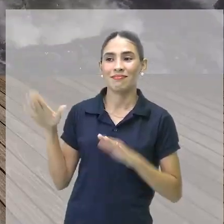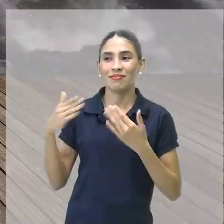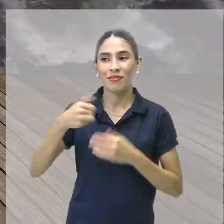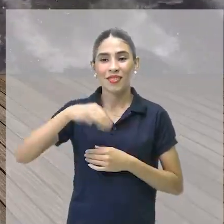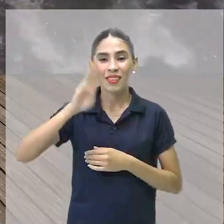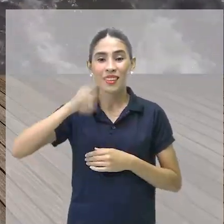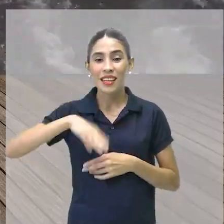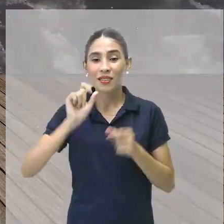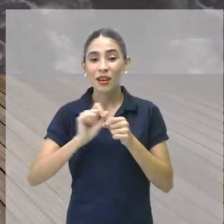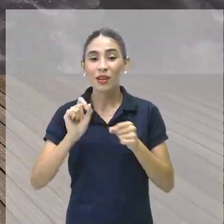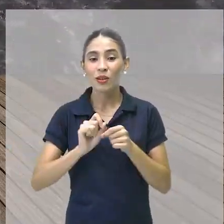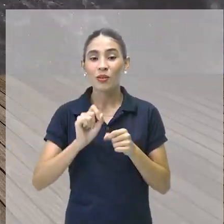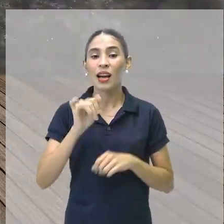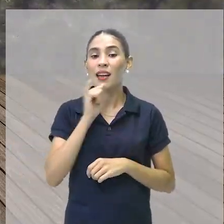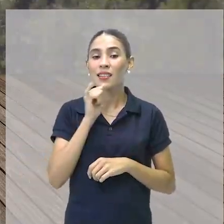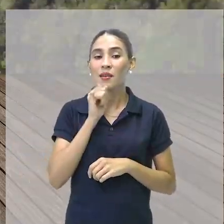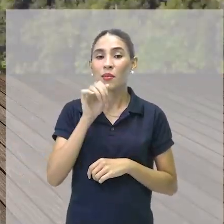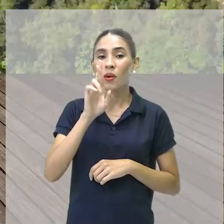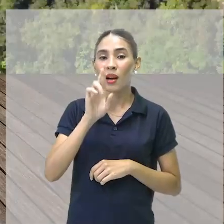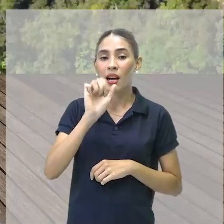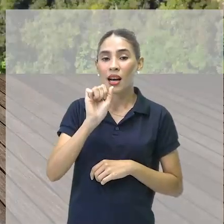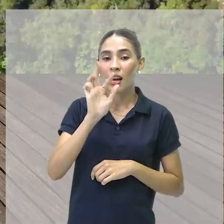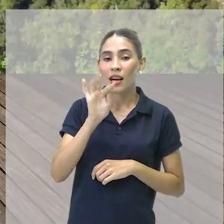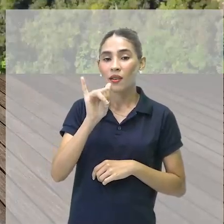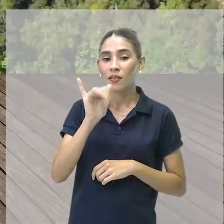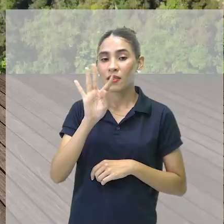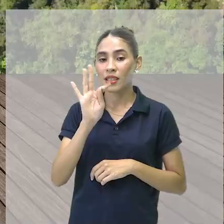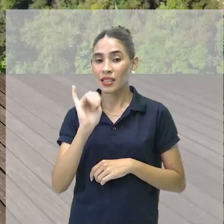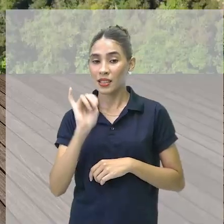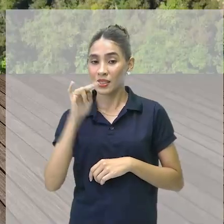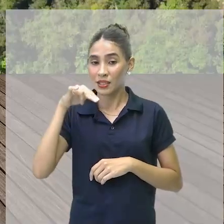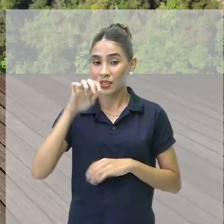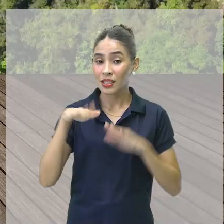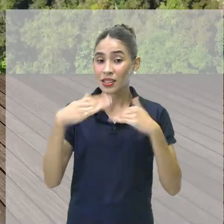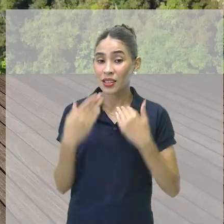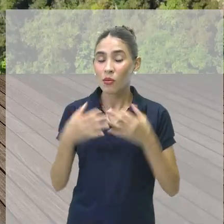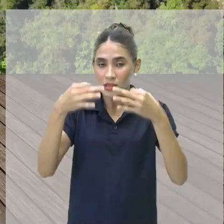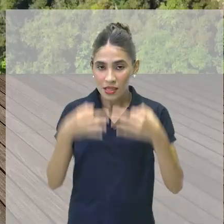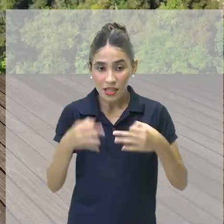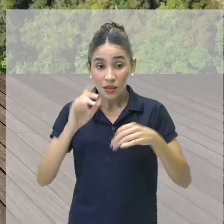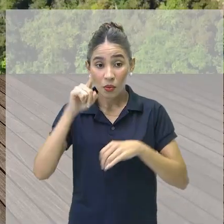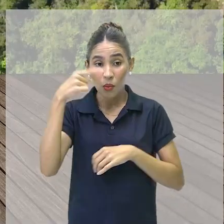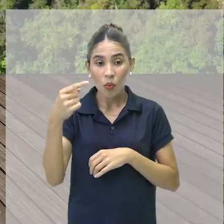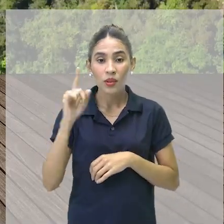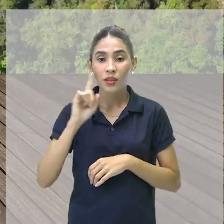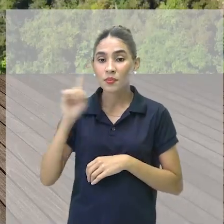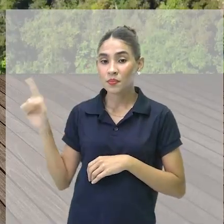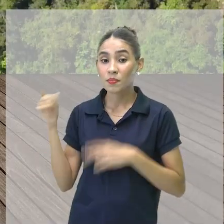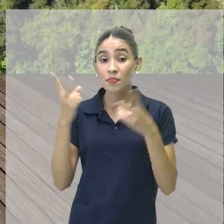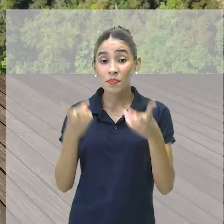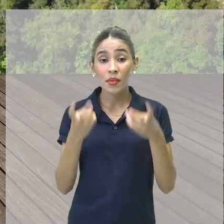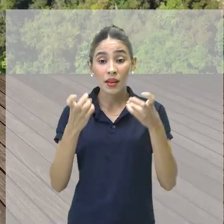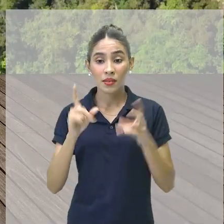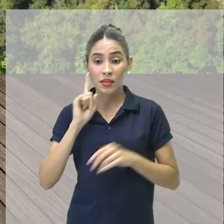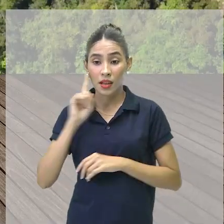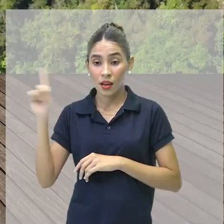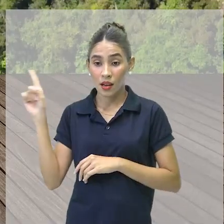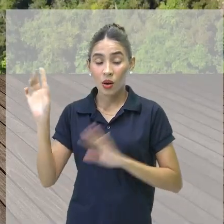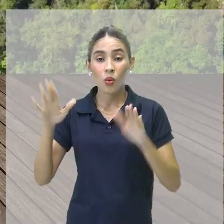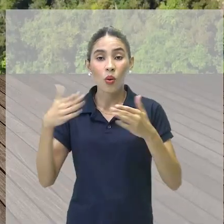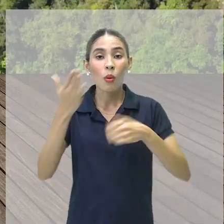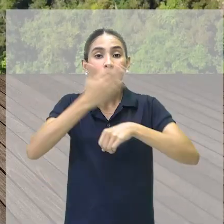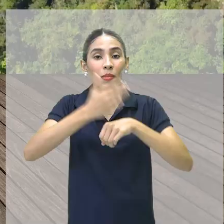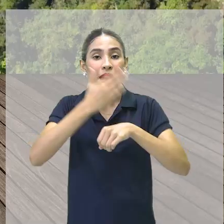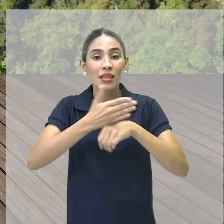falou rafting? Acertou, é isso mesmo. Mas tem outra chegando aqui, ó. Observem aí. Qual